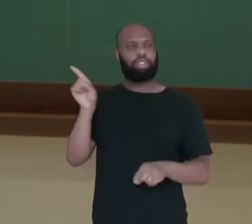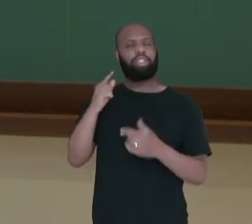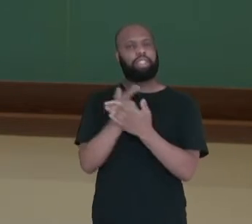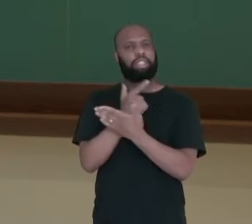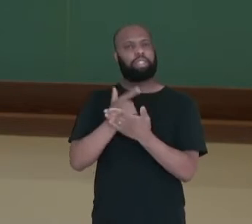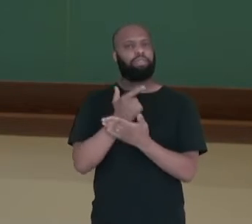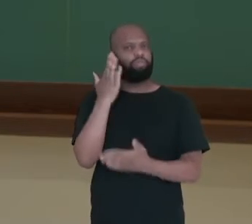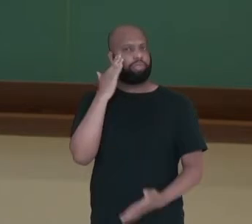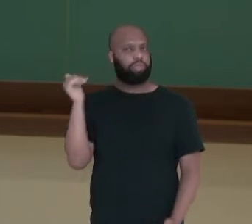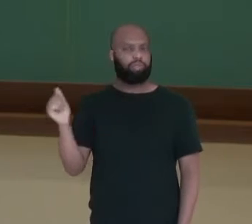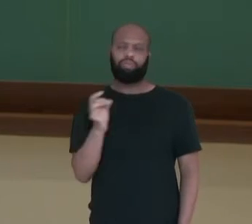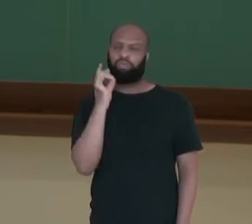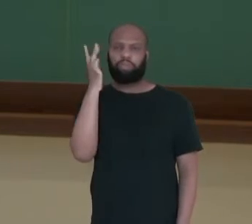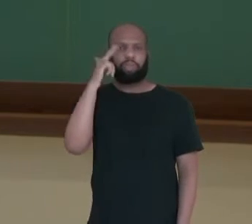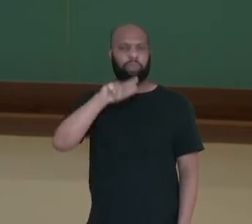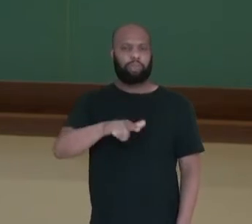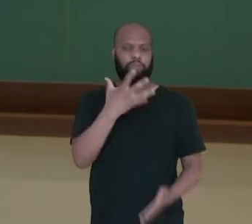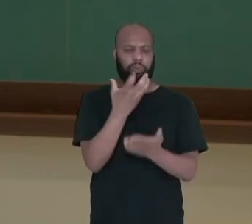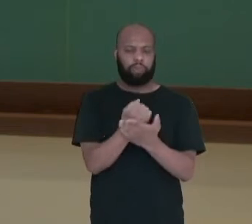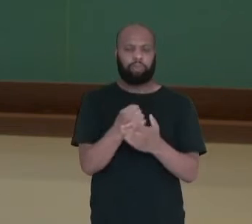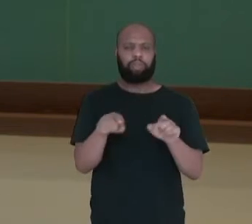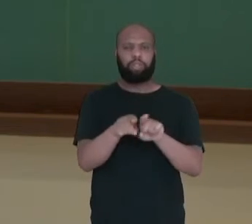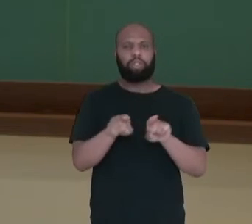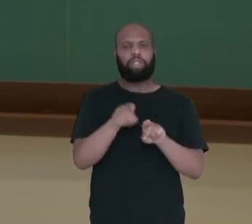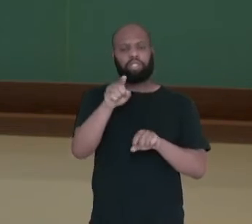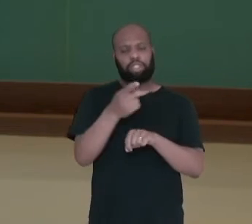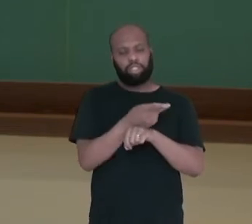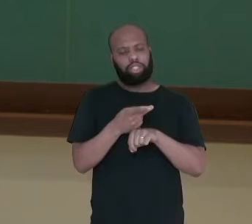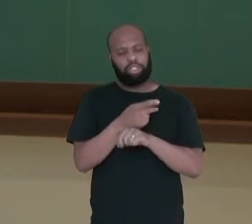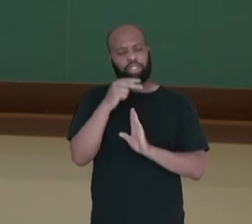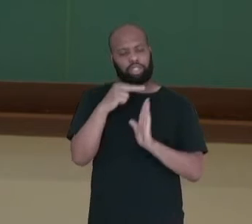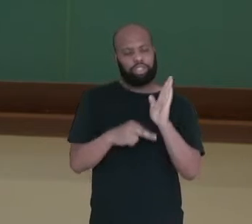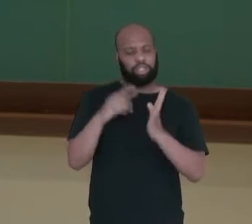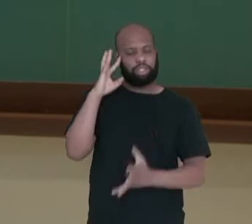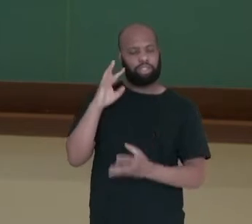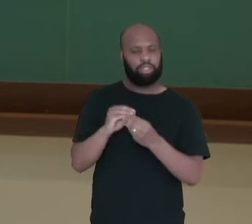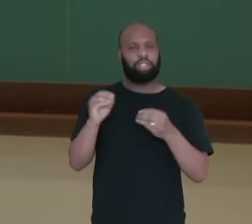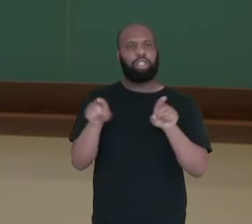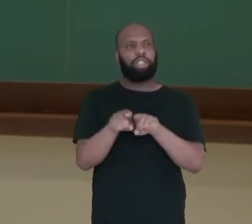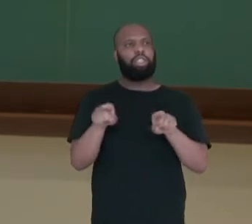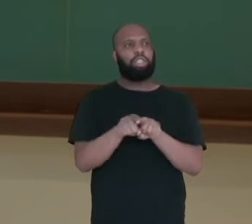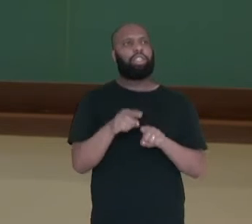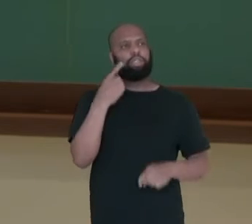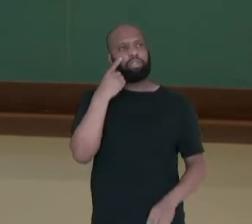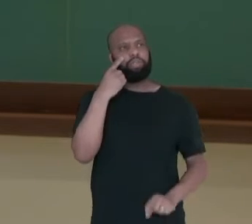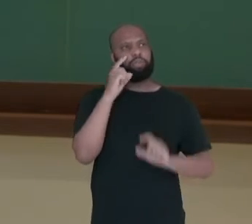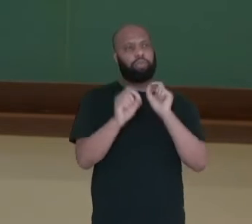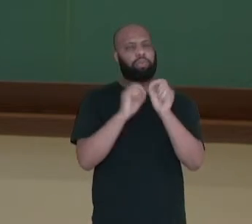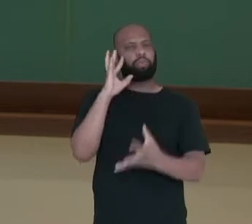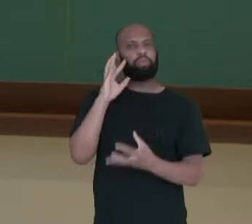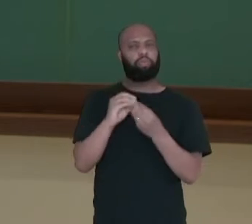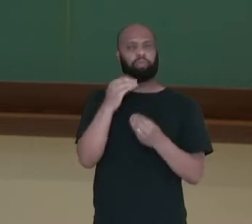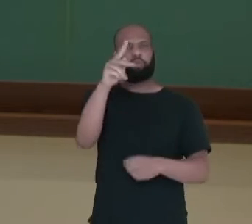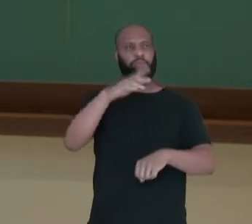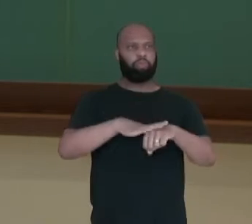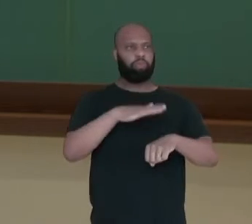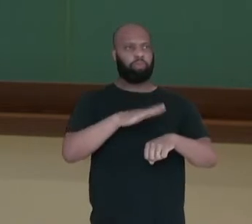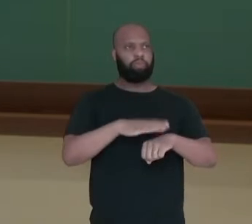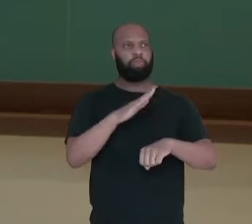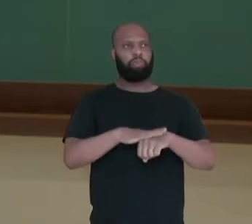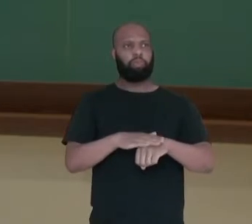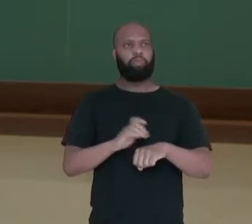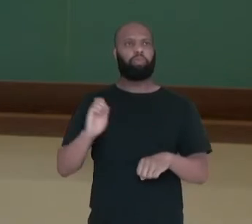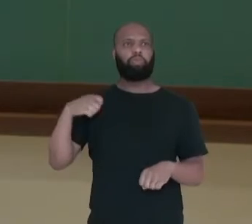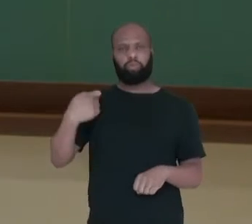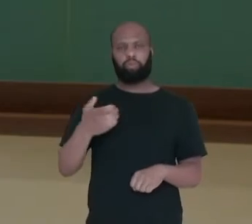de fácil acesso, tá? Então, eu indico que você procure, leia, entenda aí e veja qual a interpretação que você tem